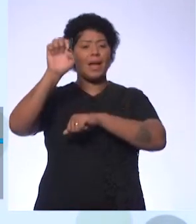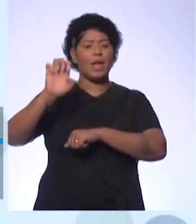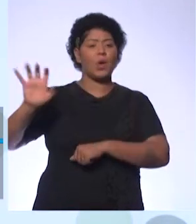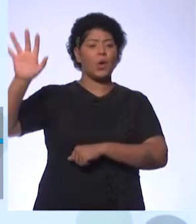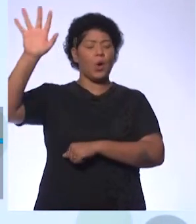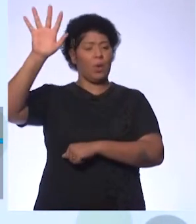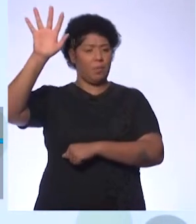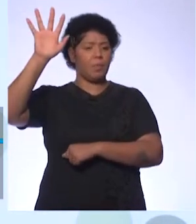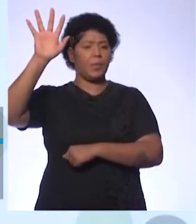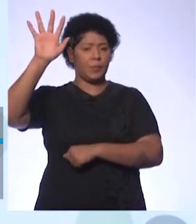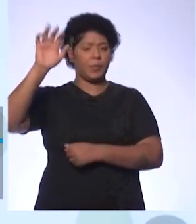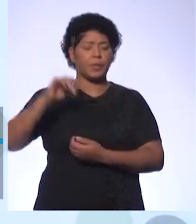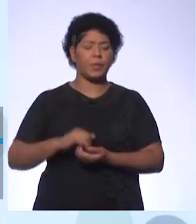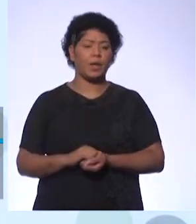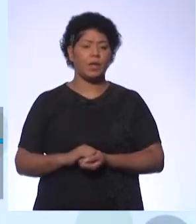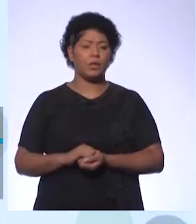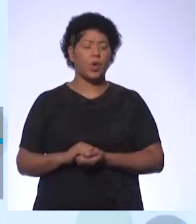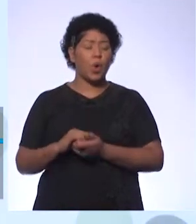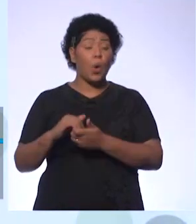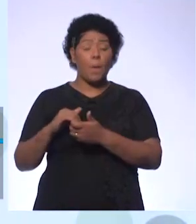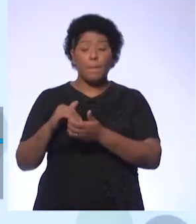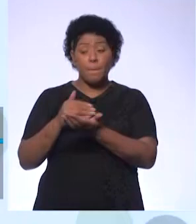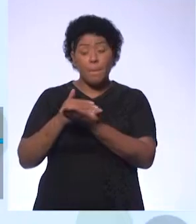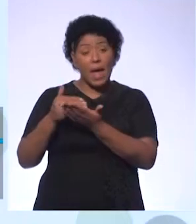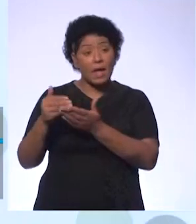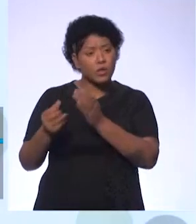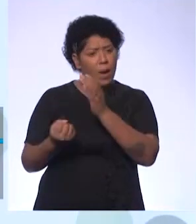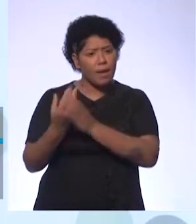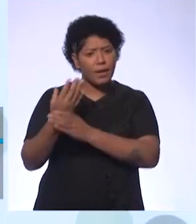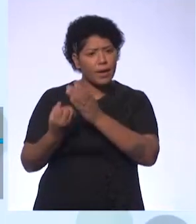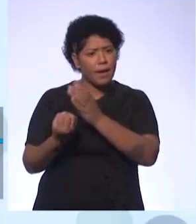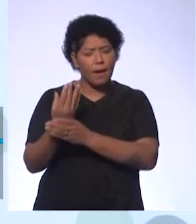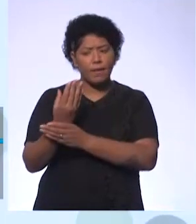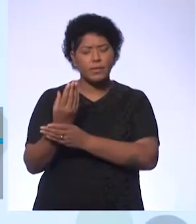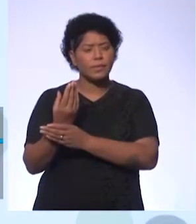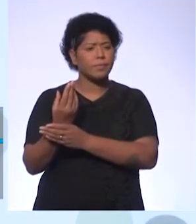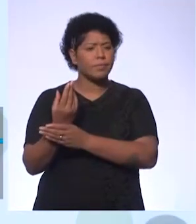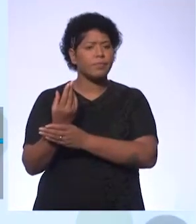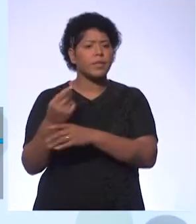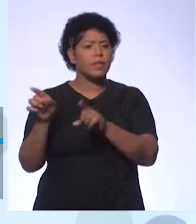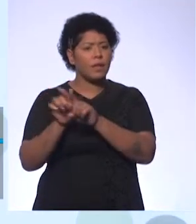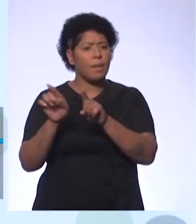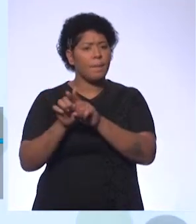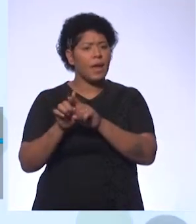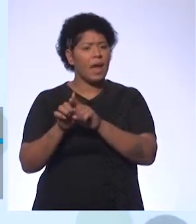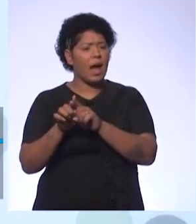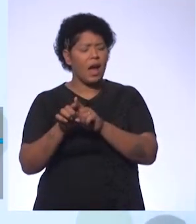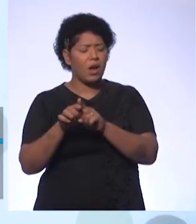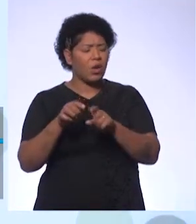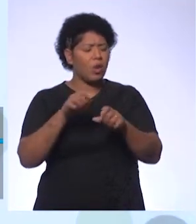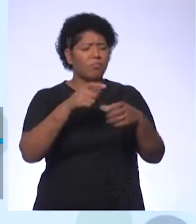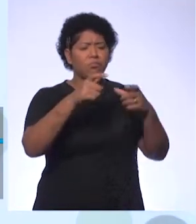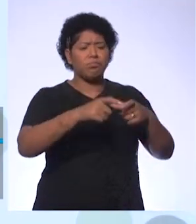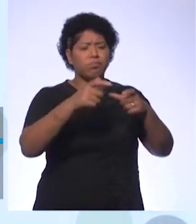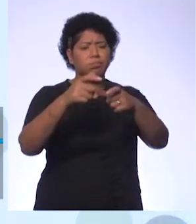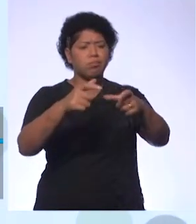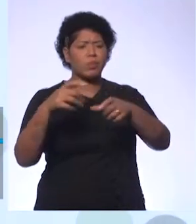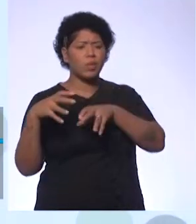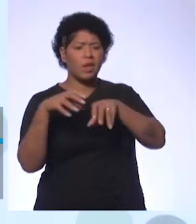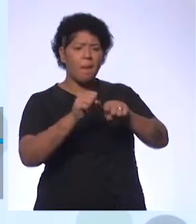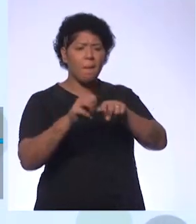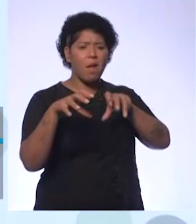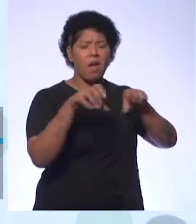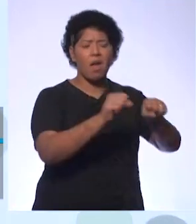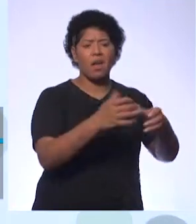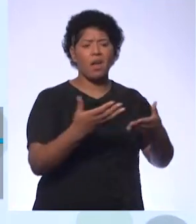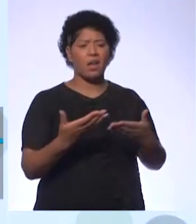começa a se aventurar também, né, em conquistar outros territórios para fazer a manutenção desse